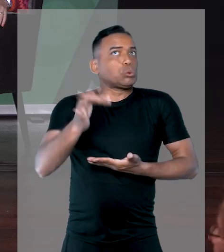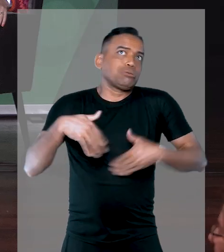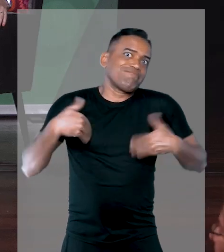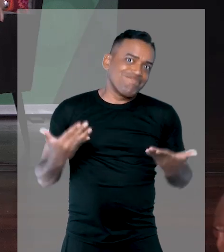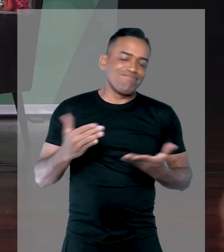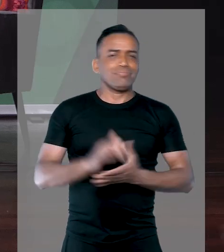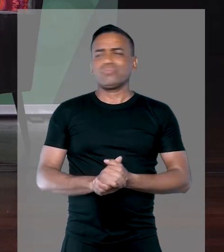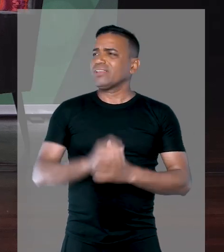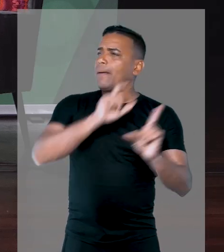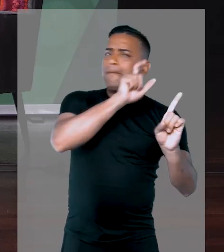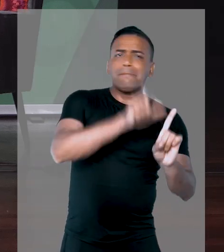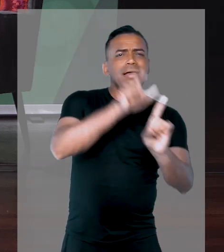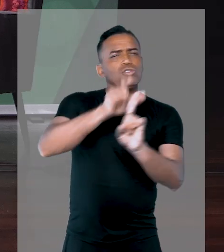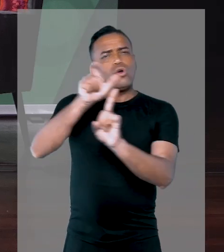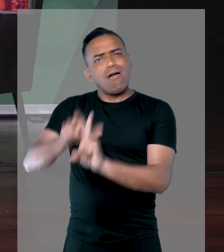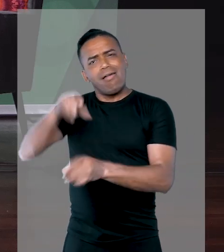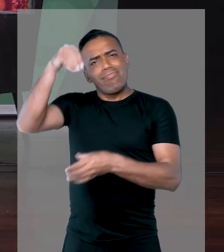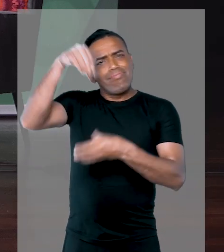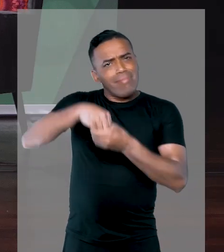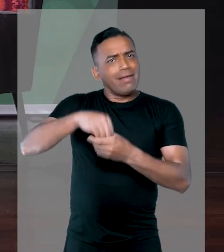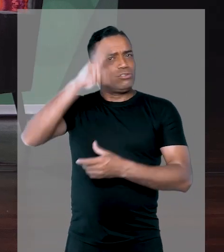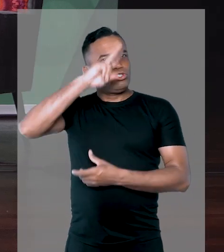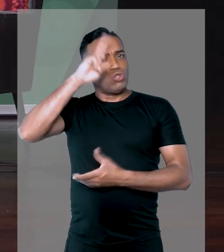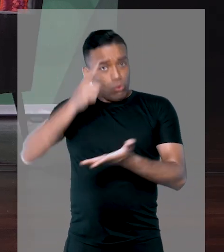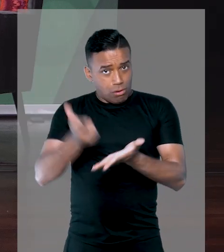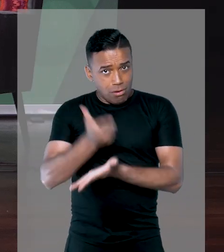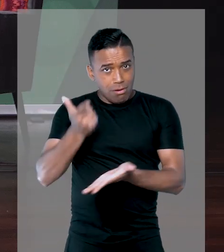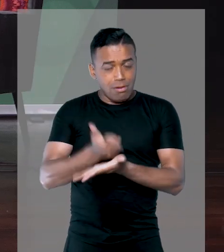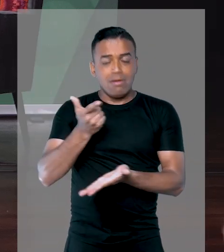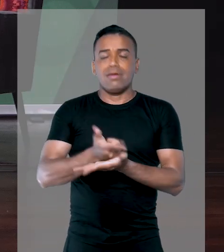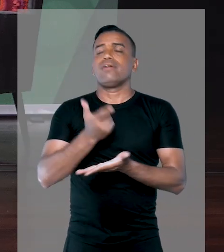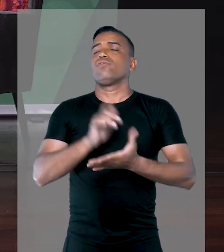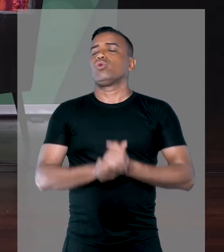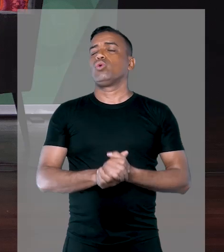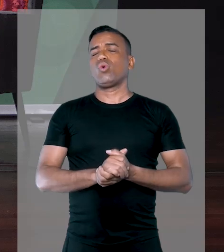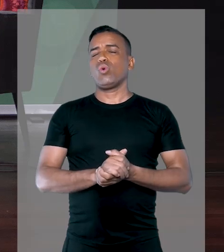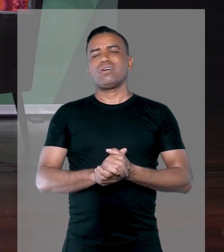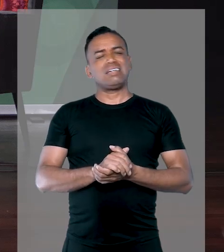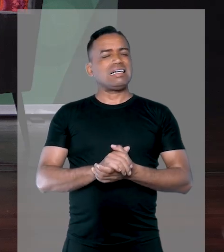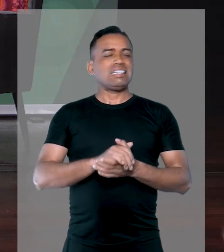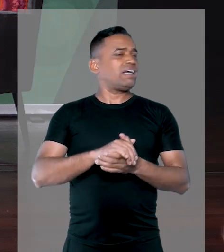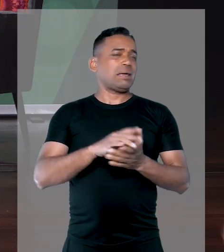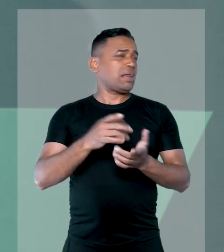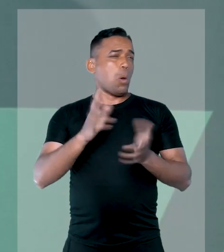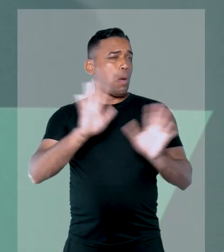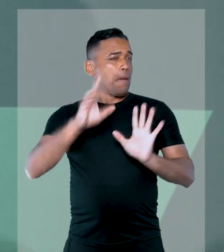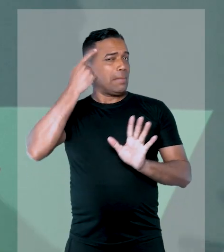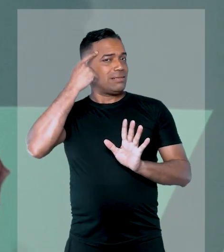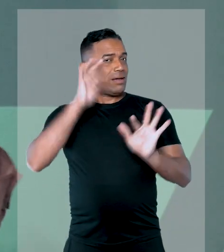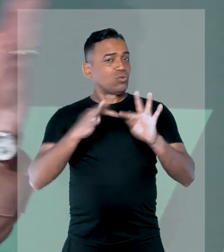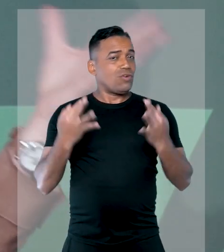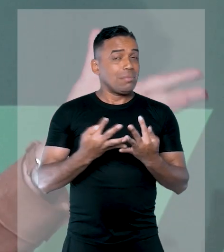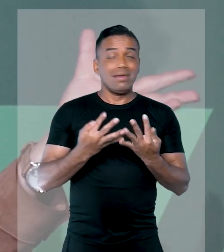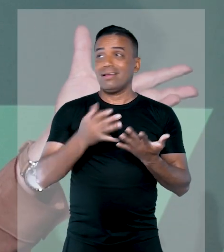E desses personagens que você traz no livro, não como família, né? Mas qual que te